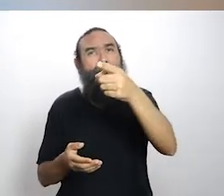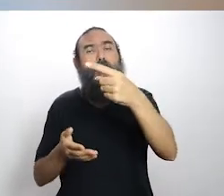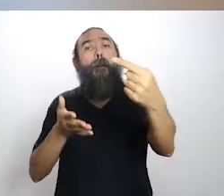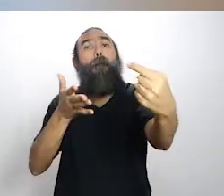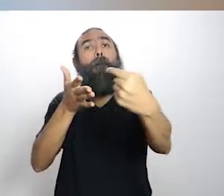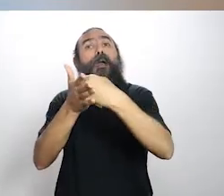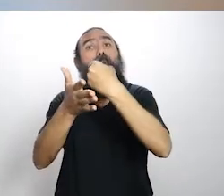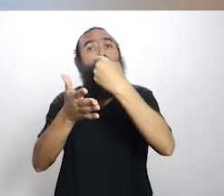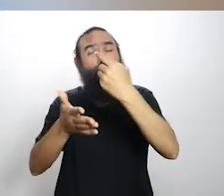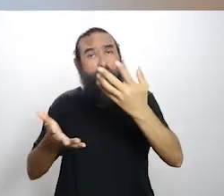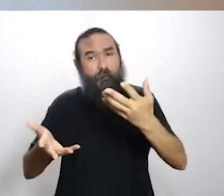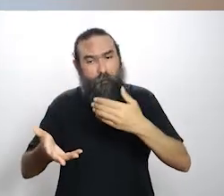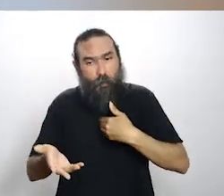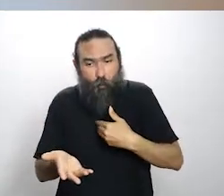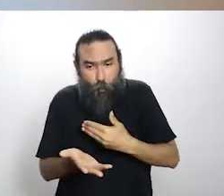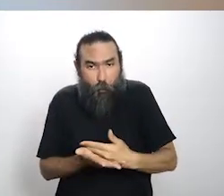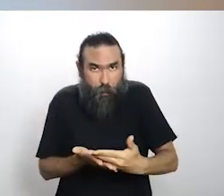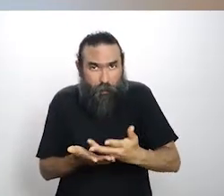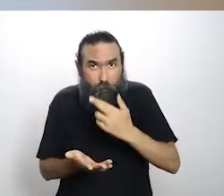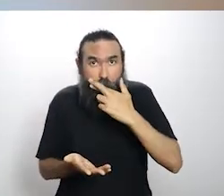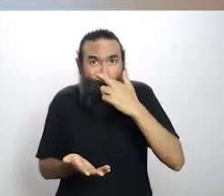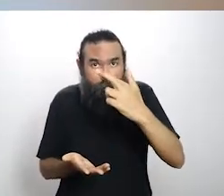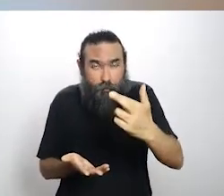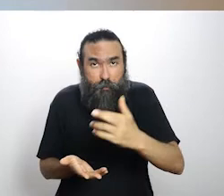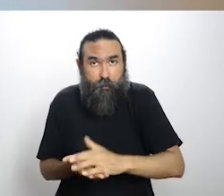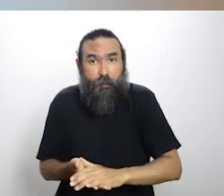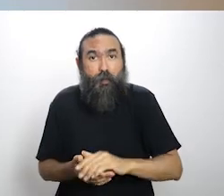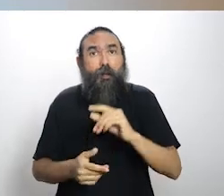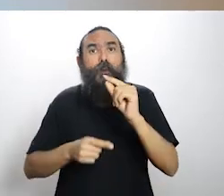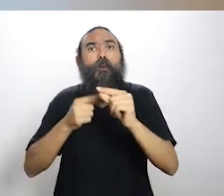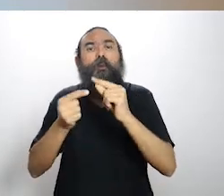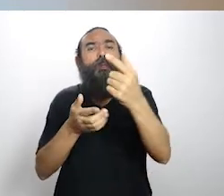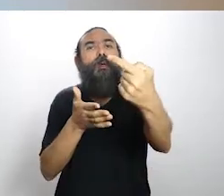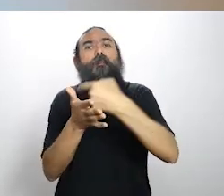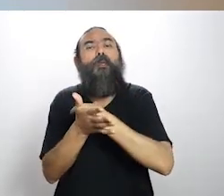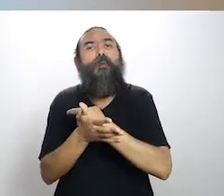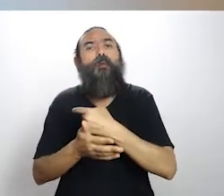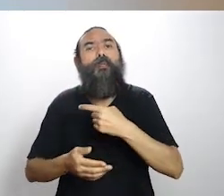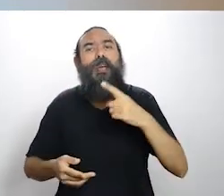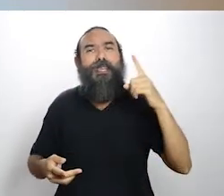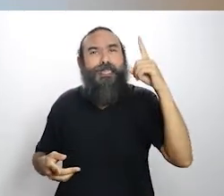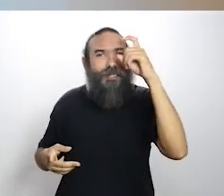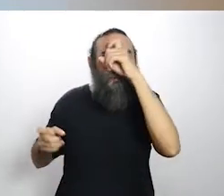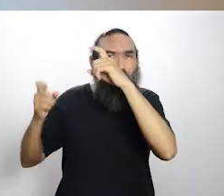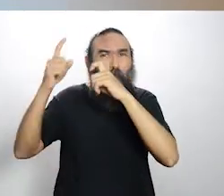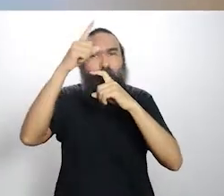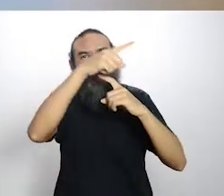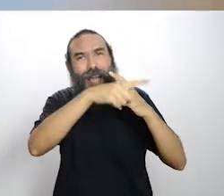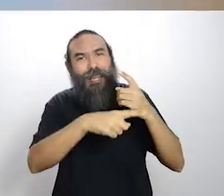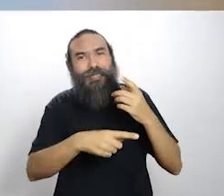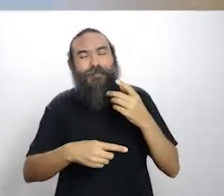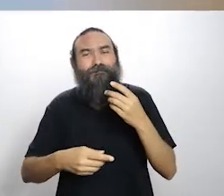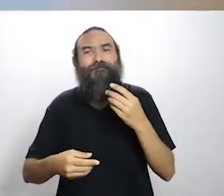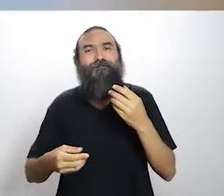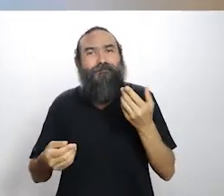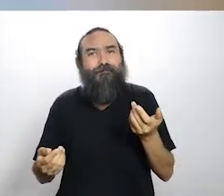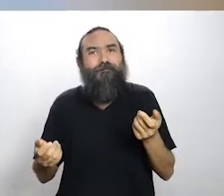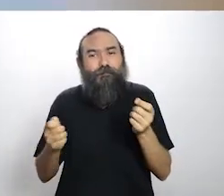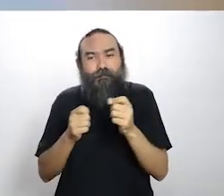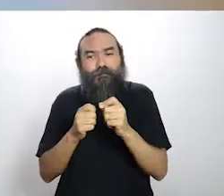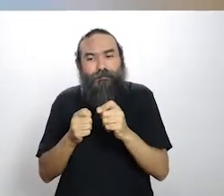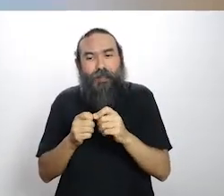sobre os desafios que nós temos e sobre os potenciais, né, os avanços também. E